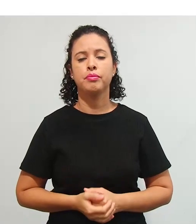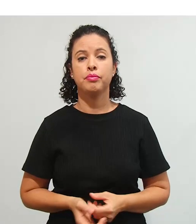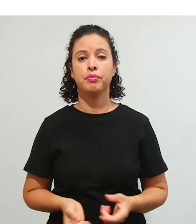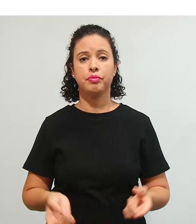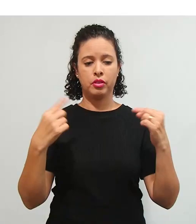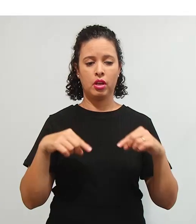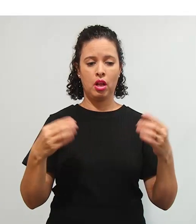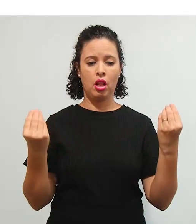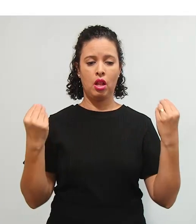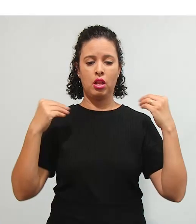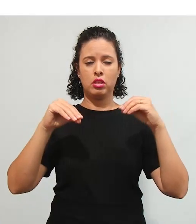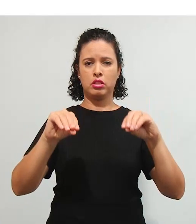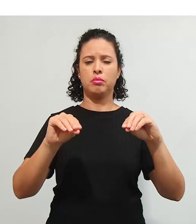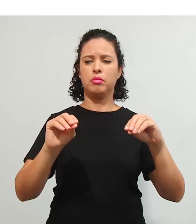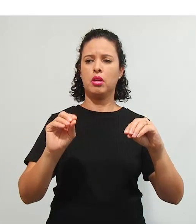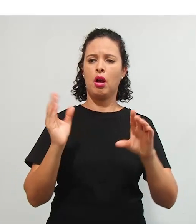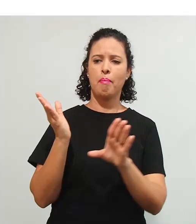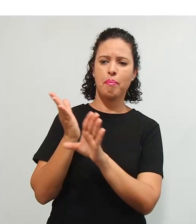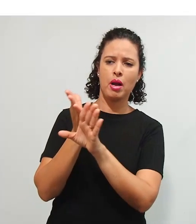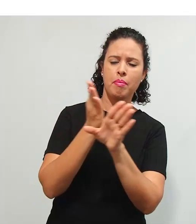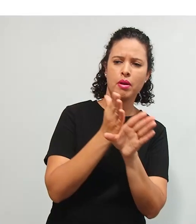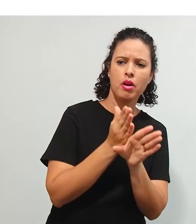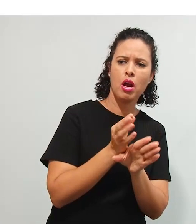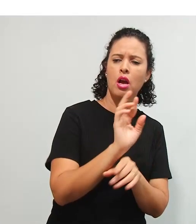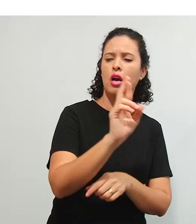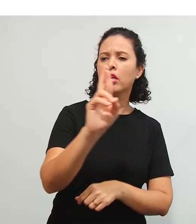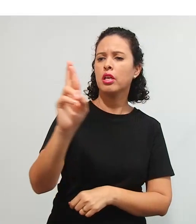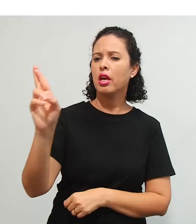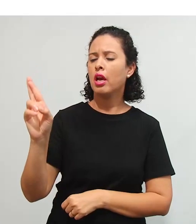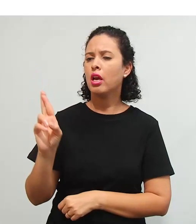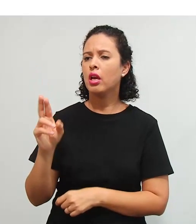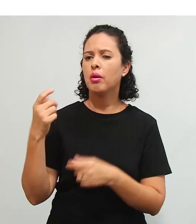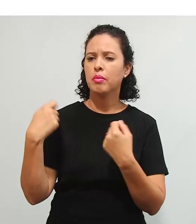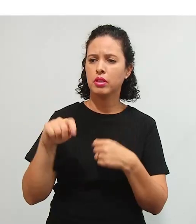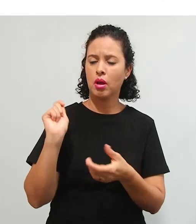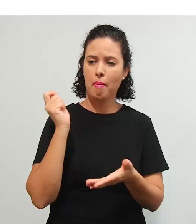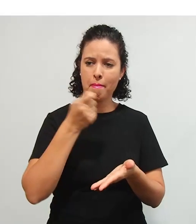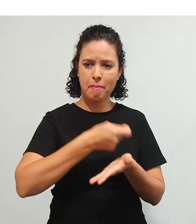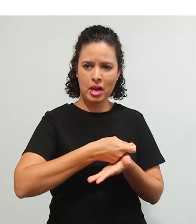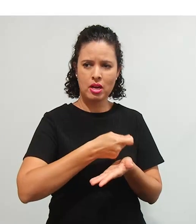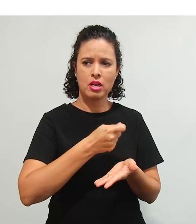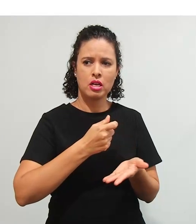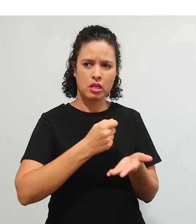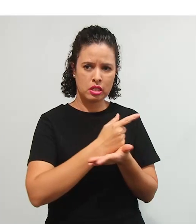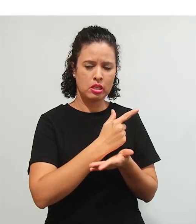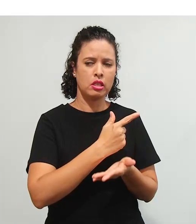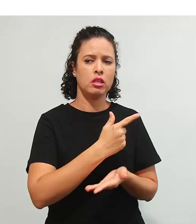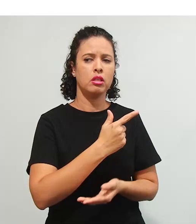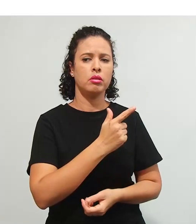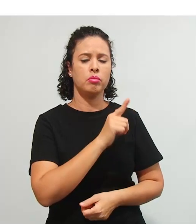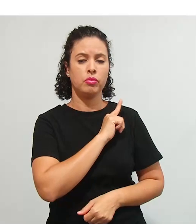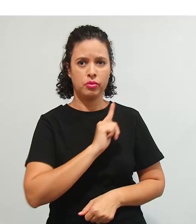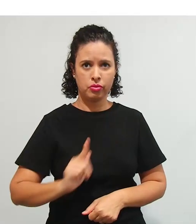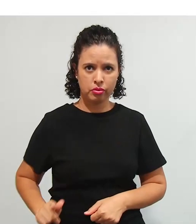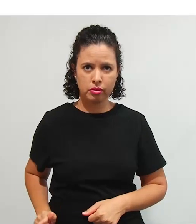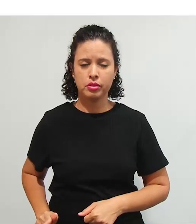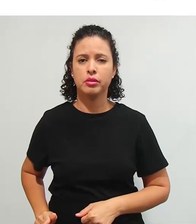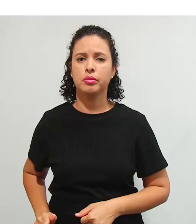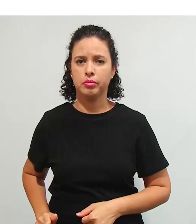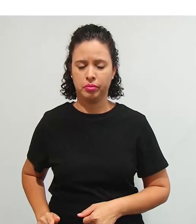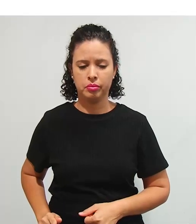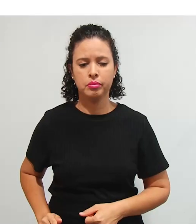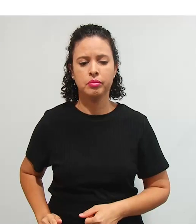quem deve para o governo. Então, quais são as receitas que passam